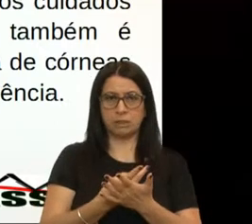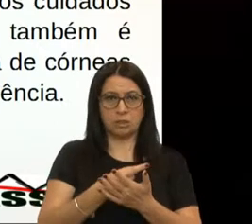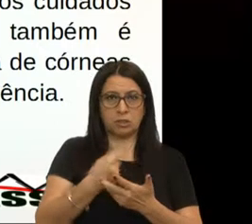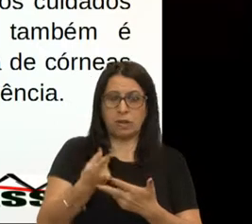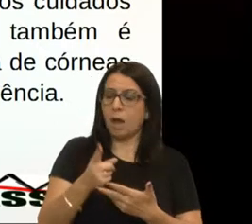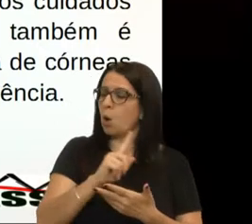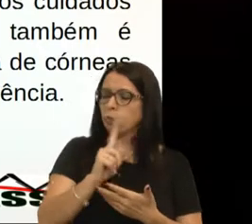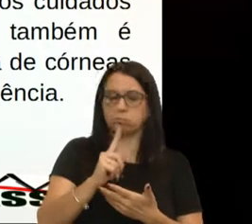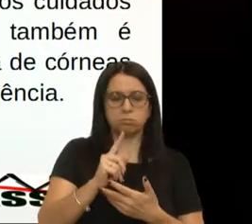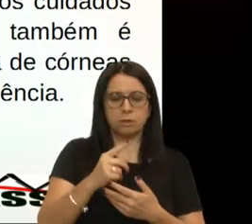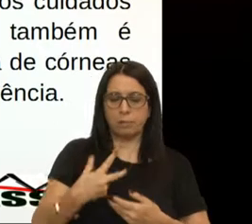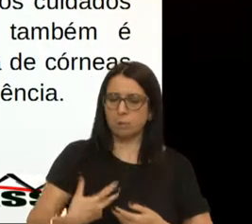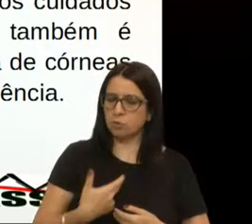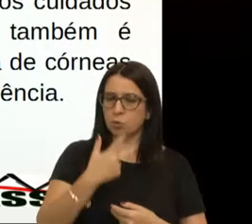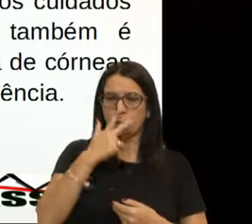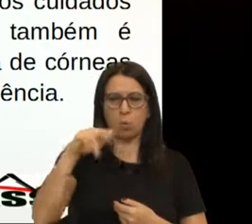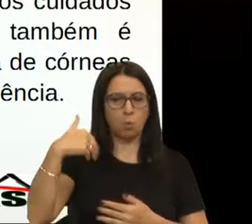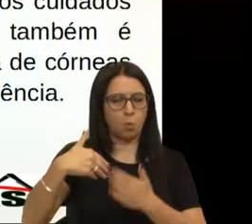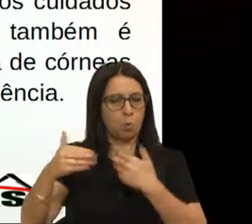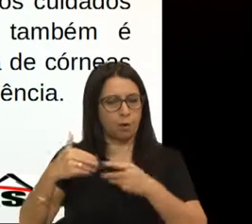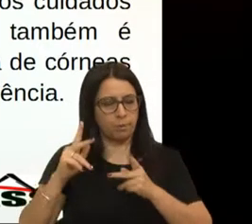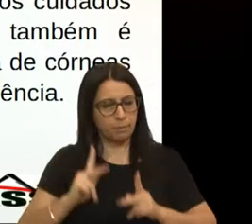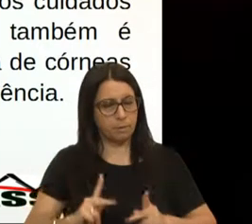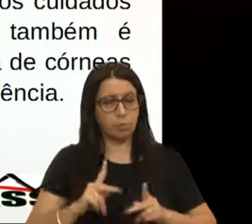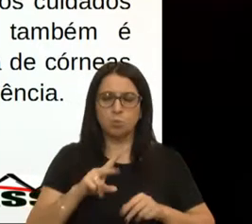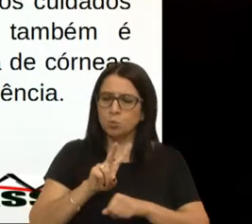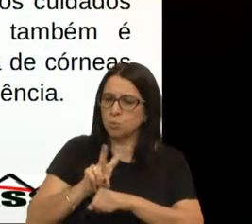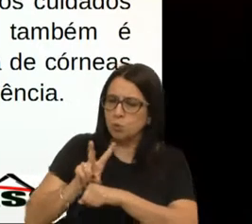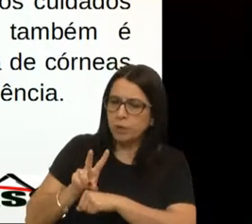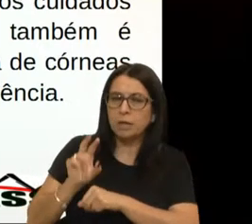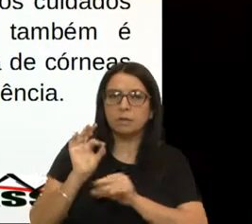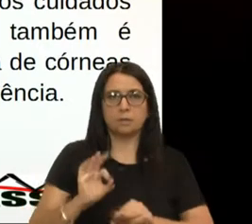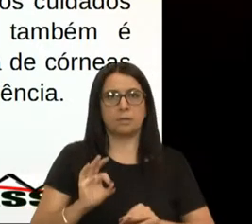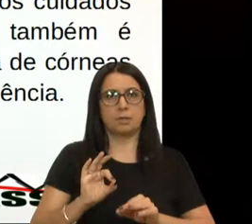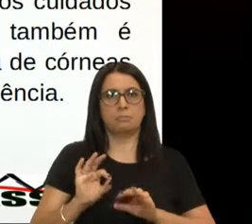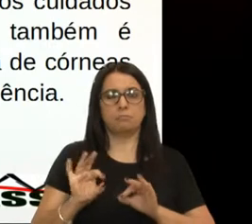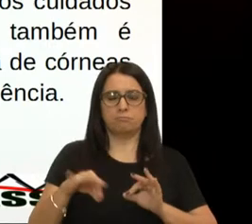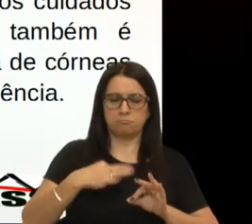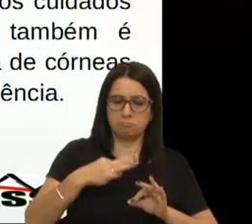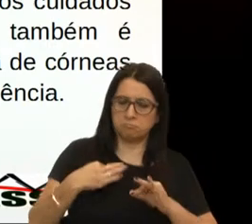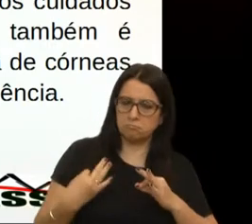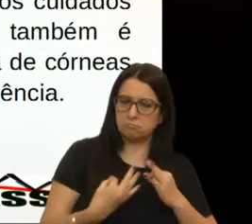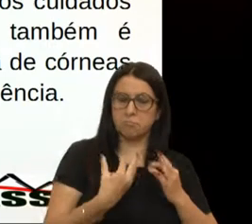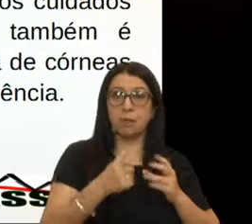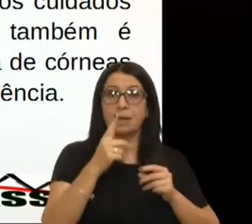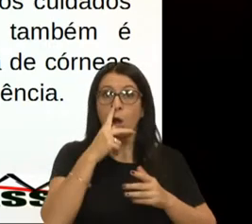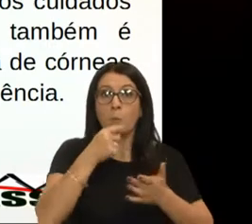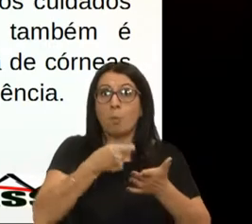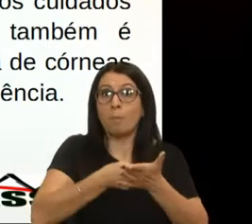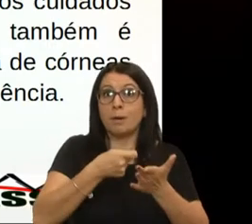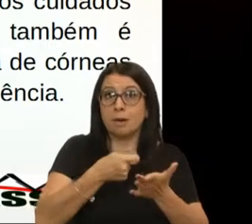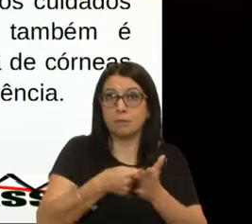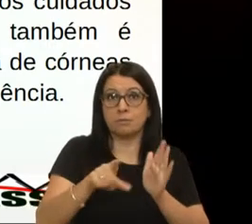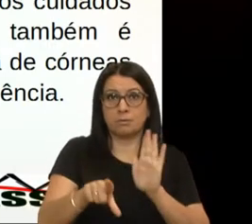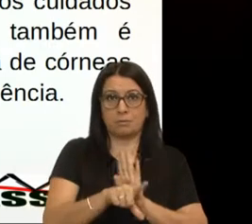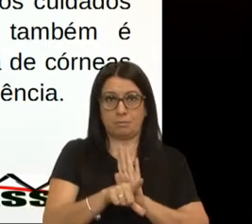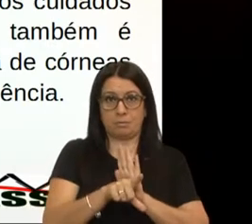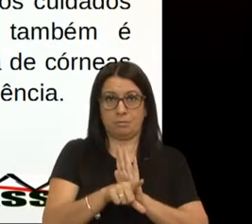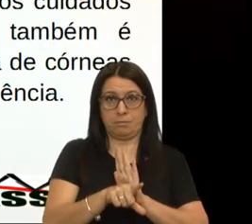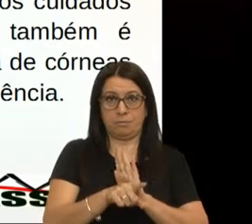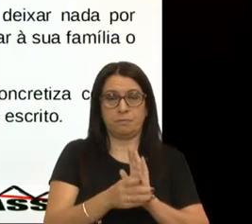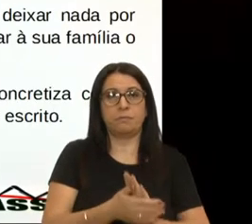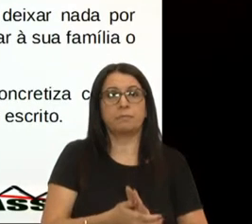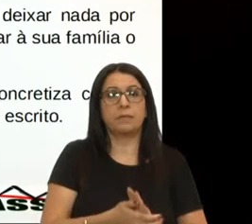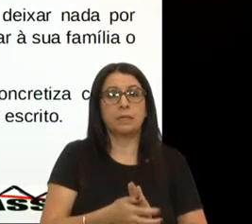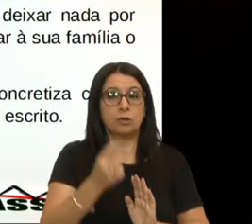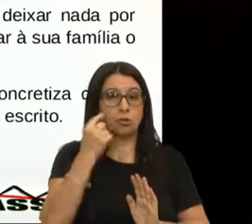retirada é cirurgia como qualquer outra, realizada com todos os cuidados de reconstituição, o que também é obrigatório por lei.